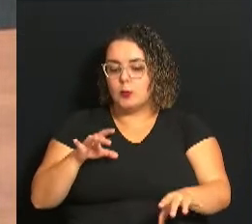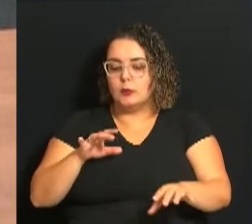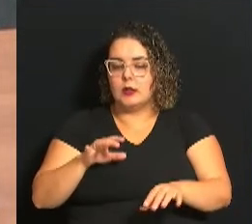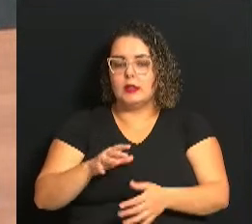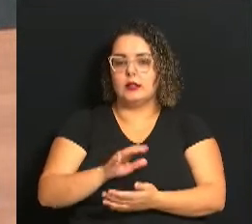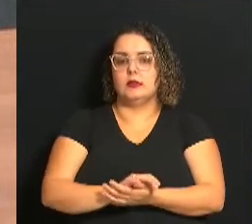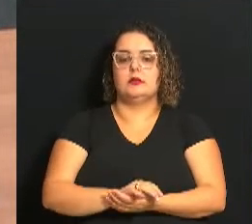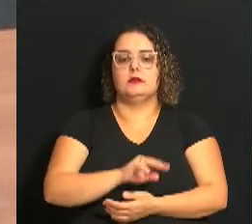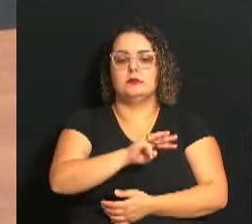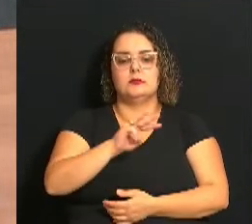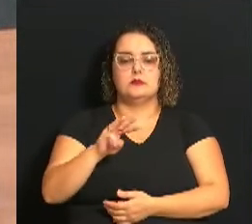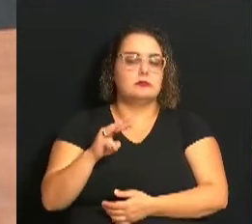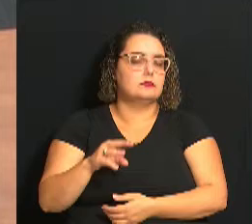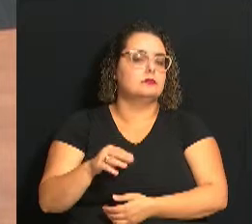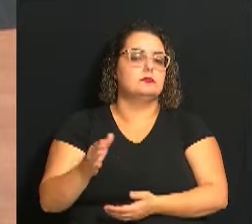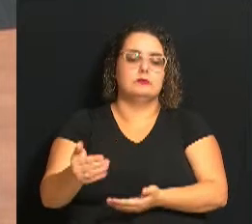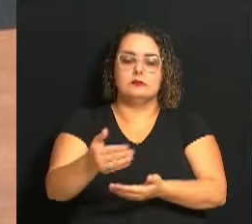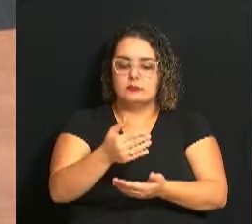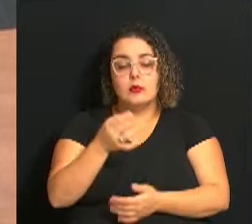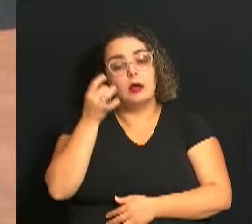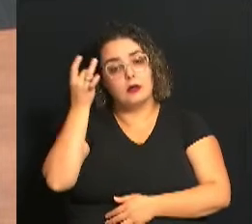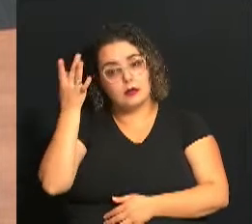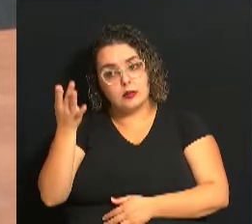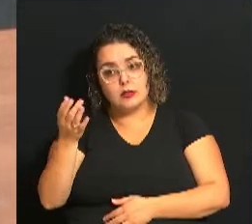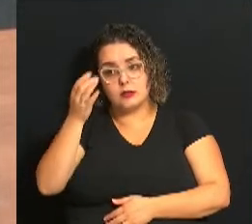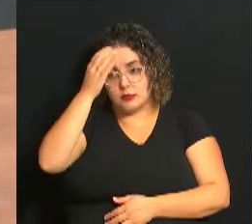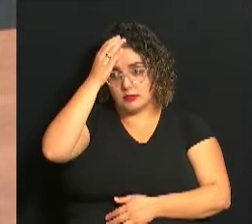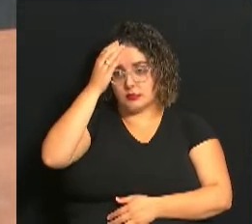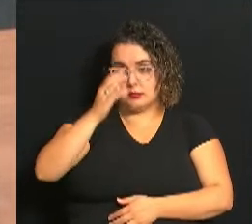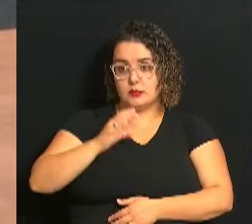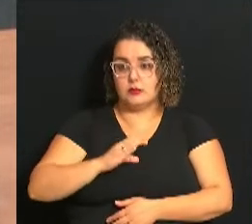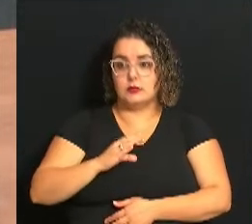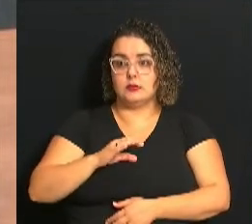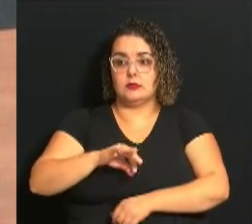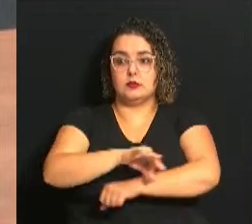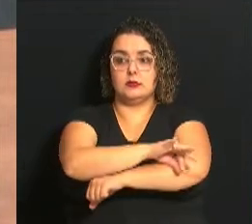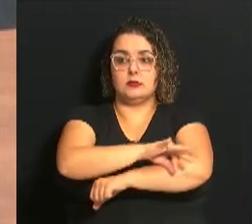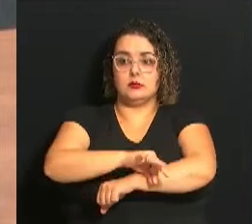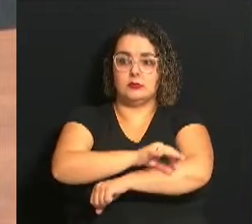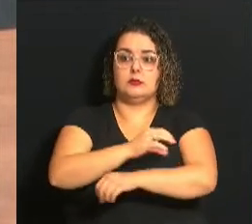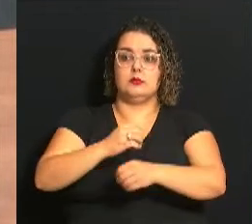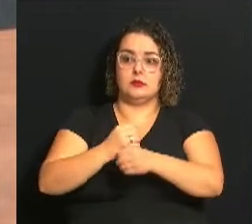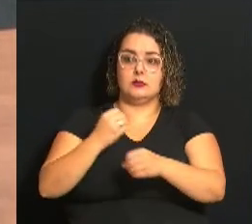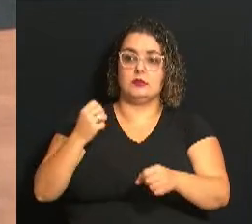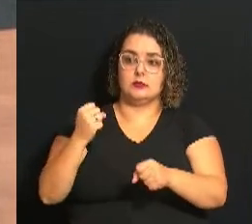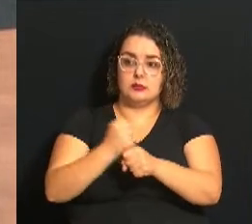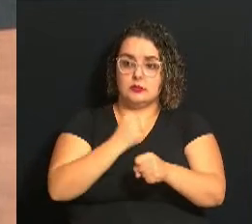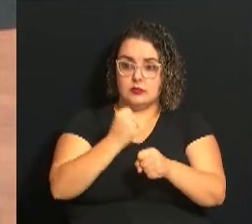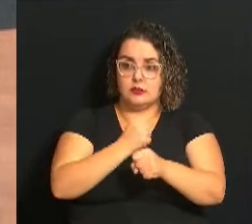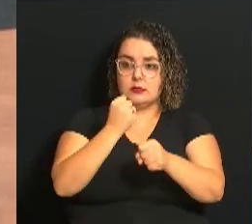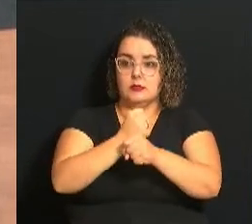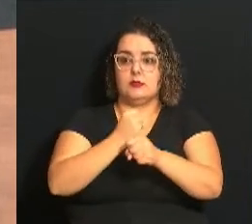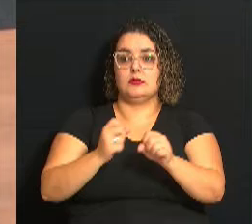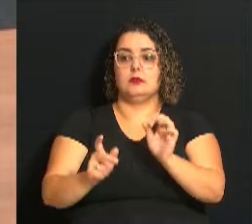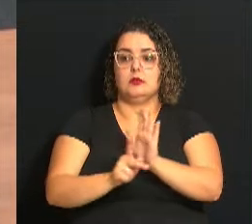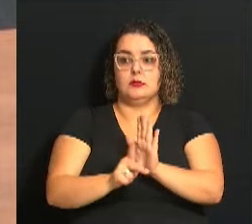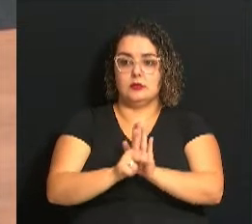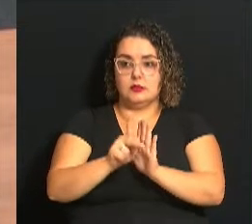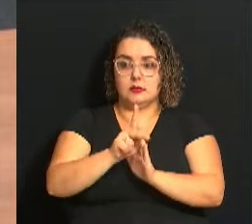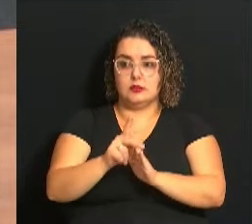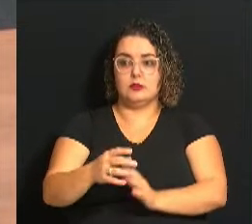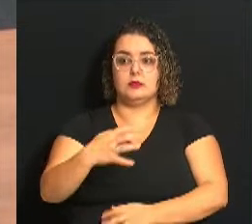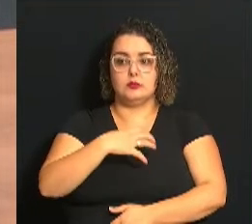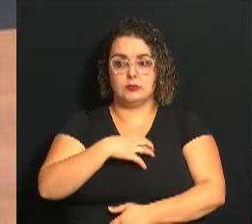né? Justamente para facilitar ao munícipe, os arquitetos e engenheiros na construção do seu projeto de uma forma que